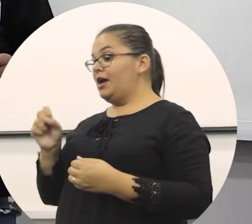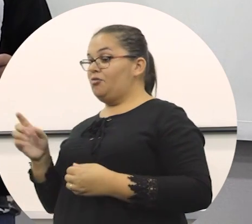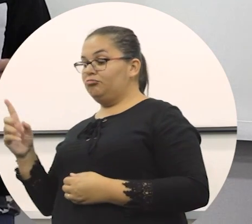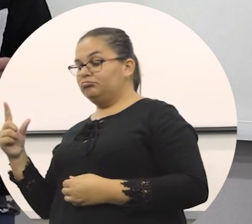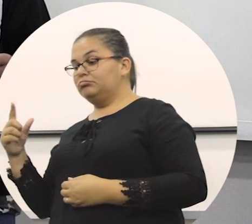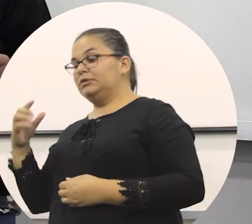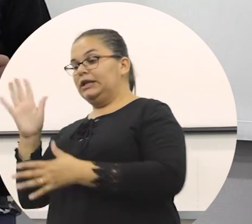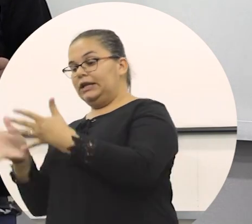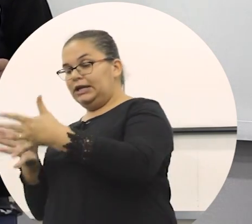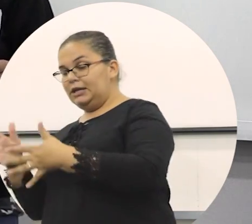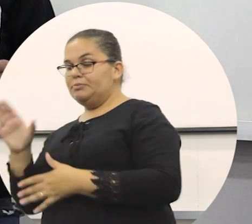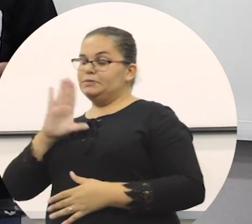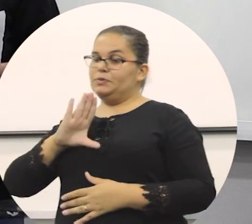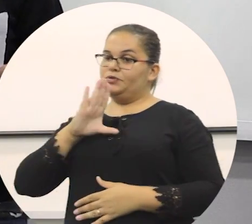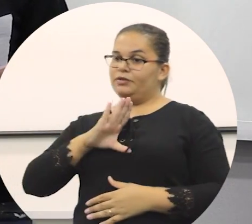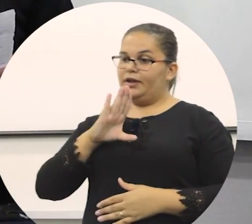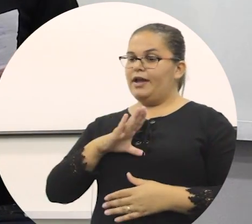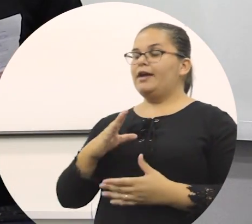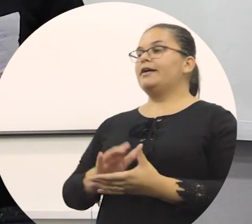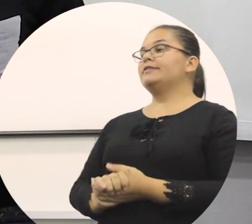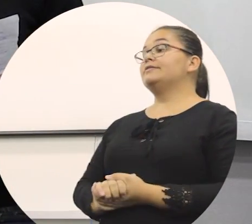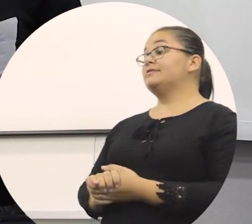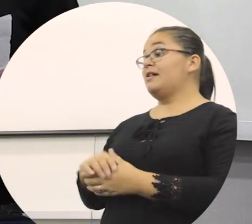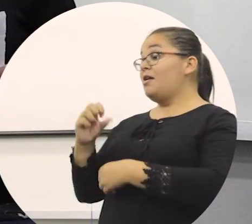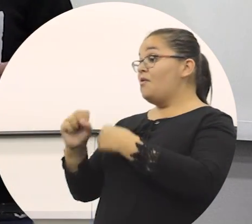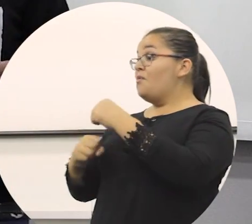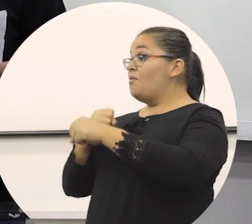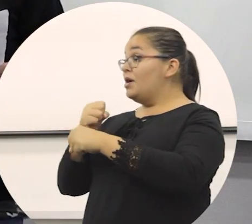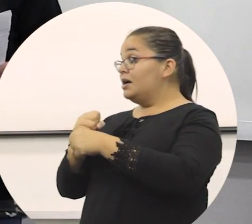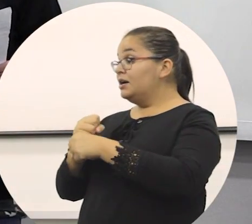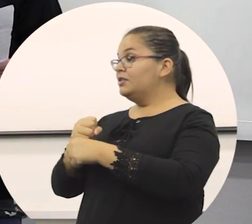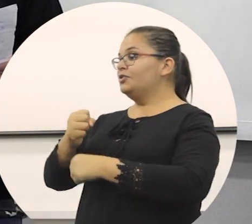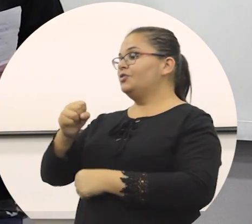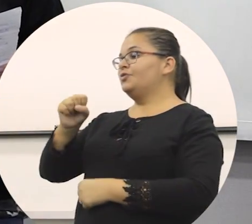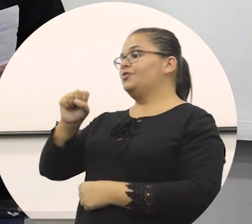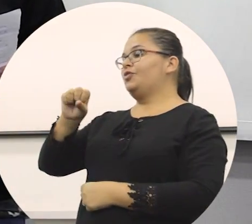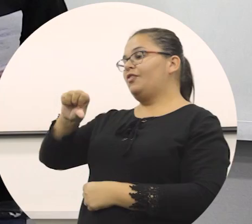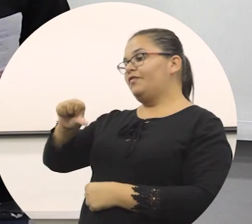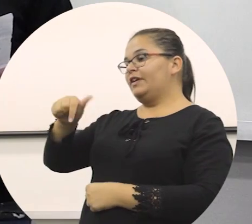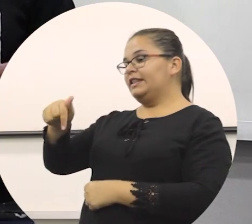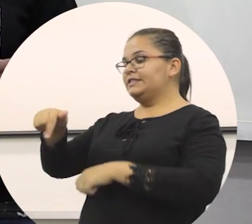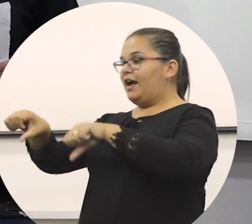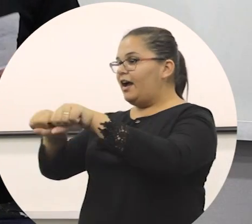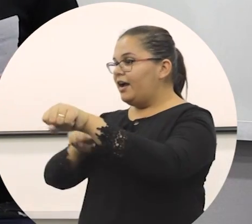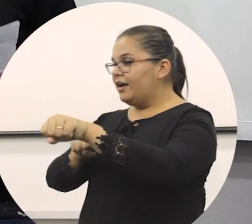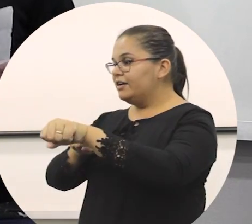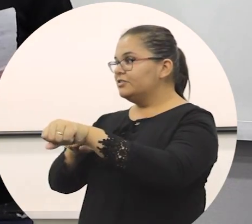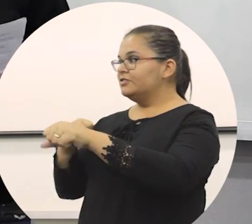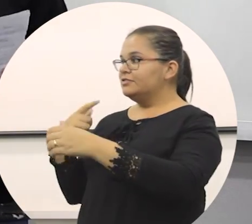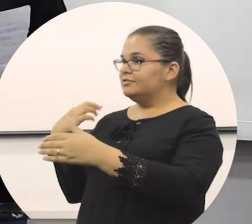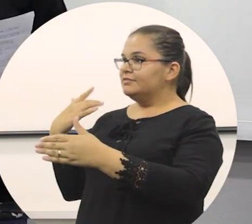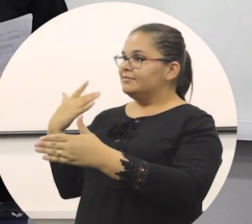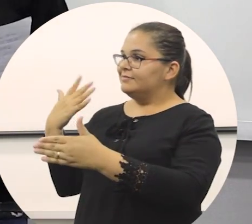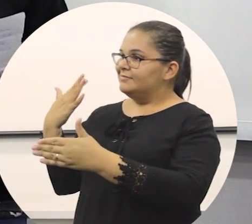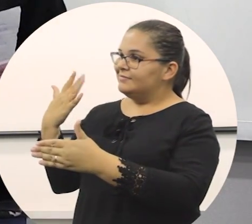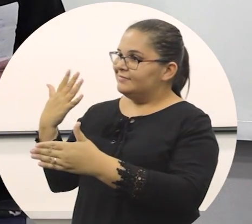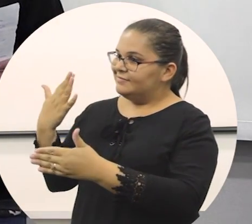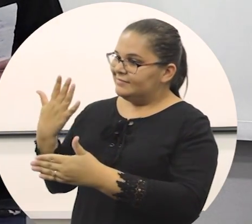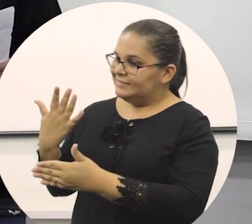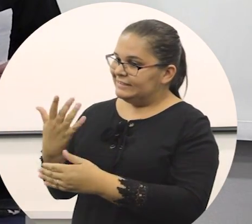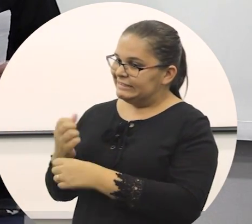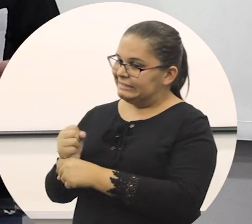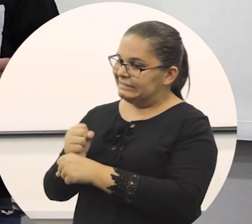Porque na nossa formação, eu digo porque eu me formei em 97, imagina, né? E eu já me formei com uma disciplina